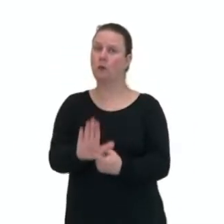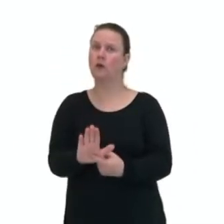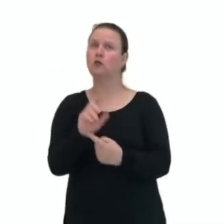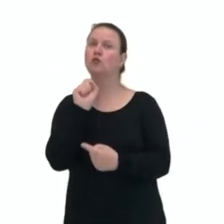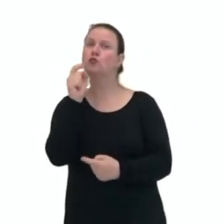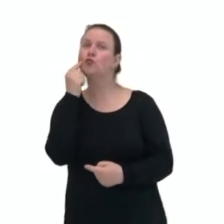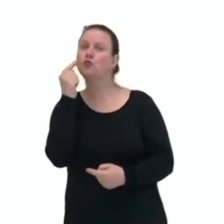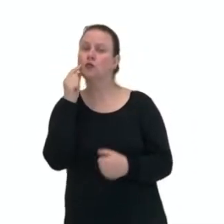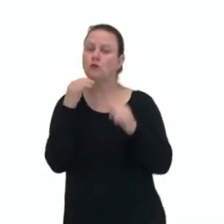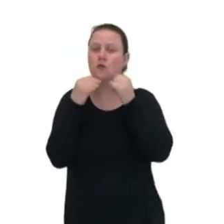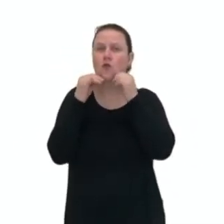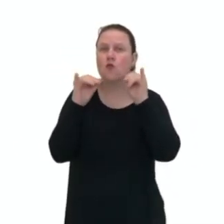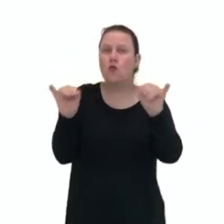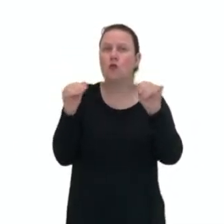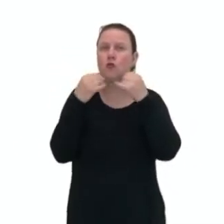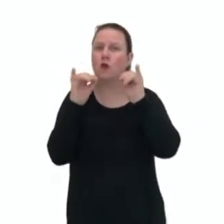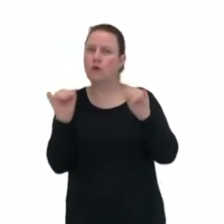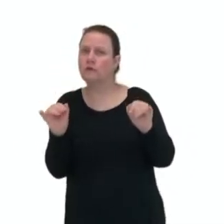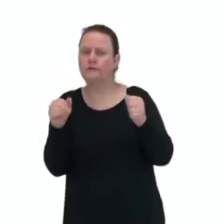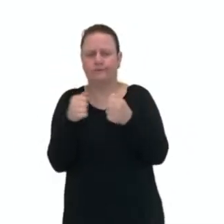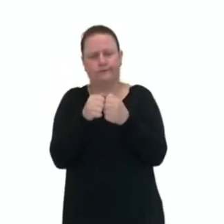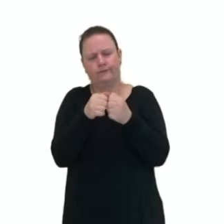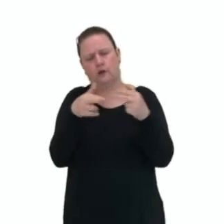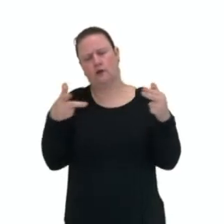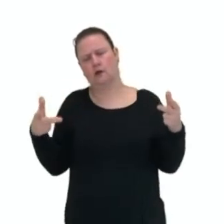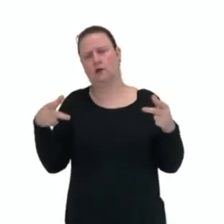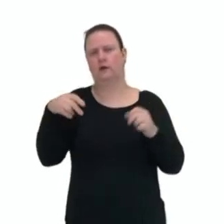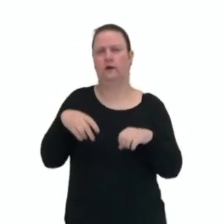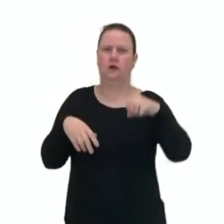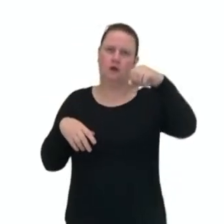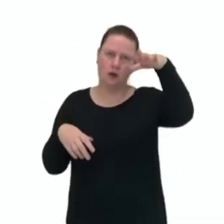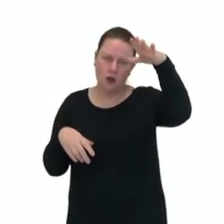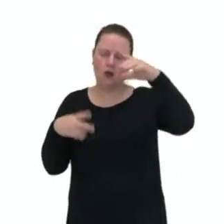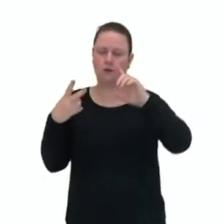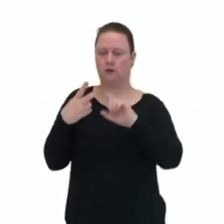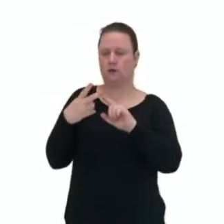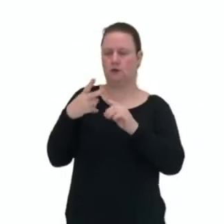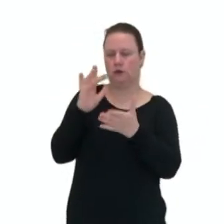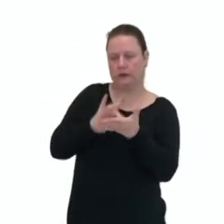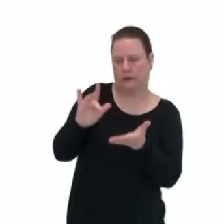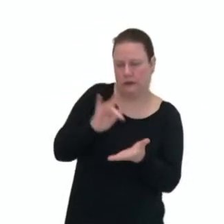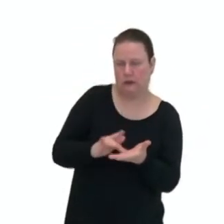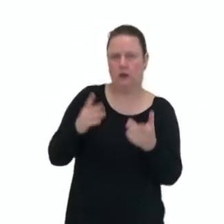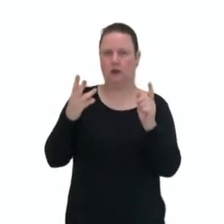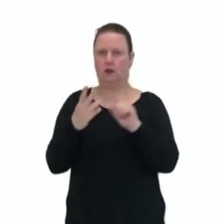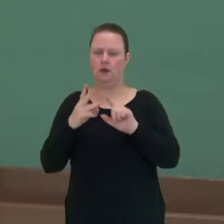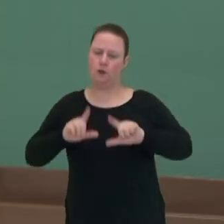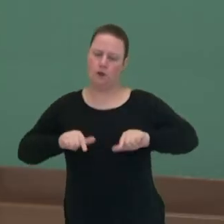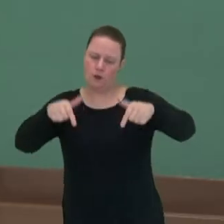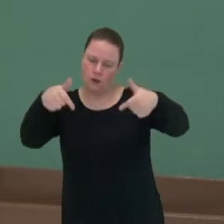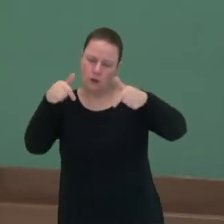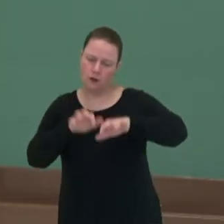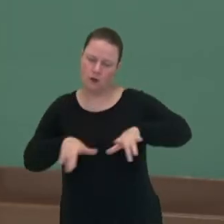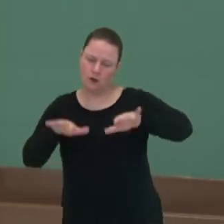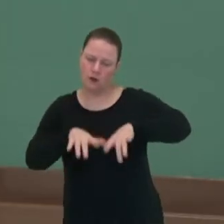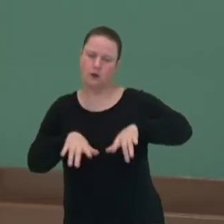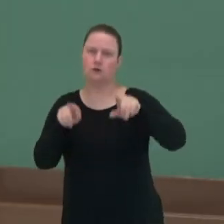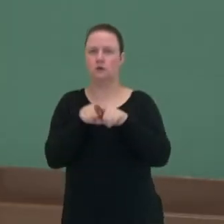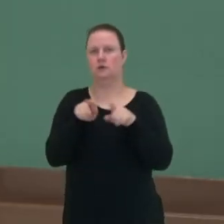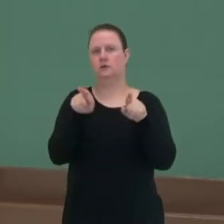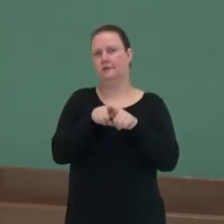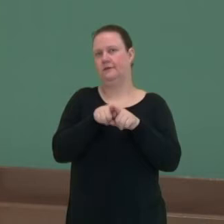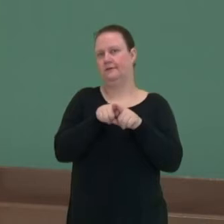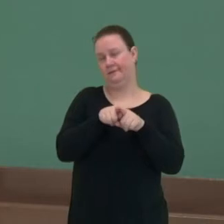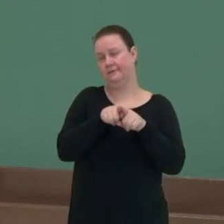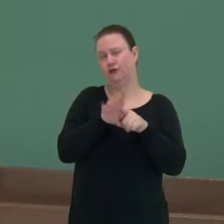vai alimentar os dispositivos, a lâmpada, o celular, o notebook, que estão presentes.